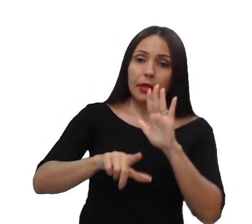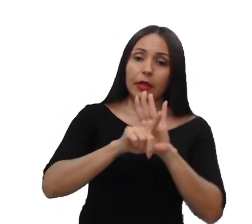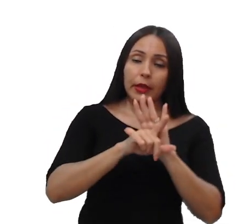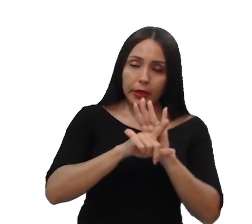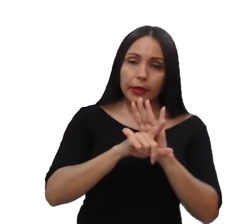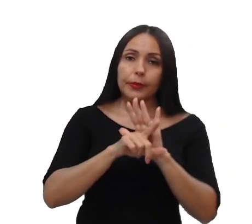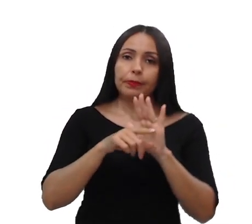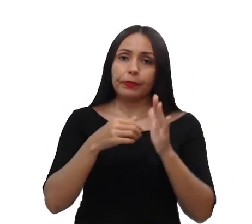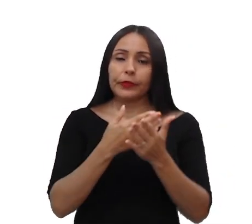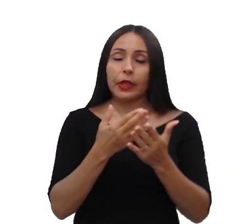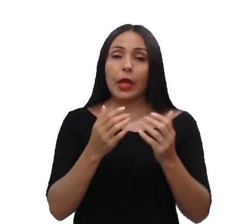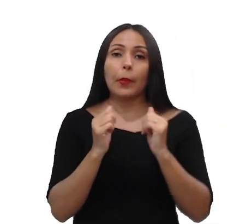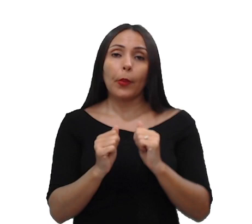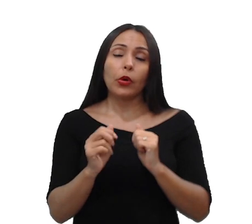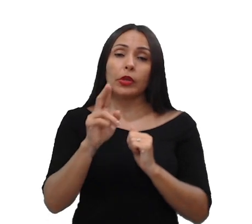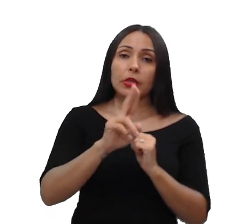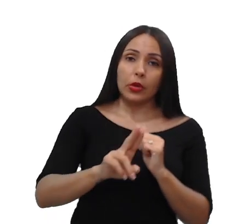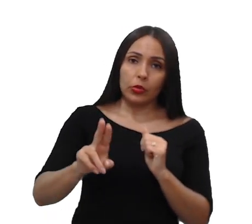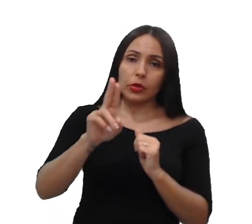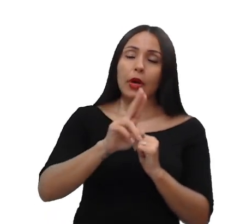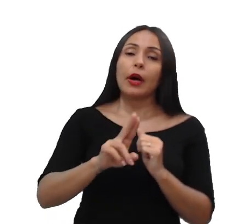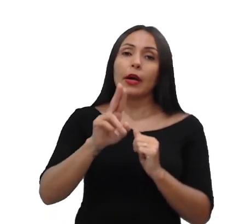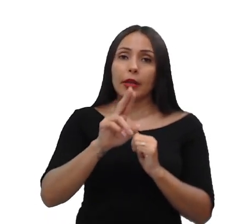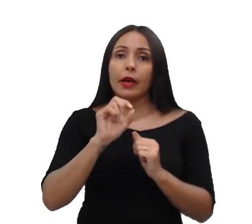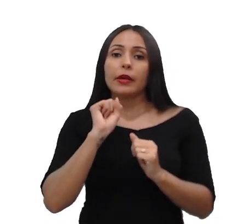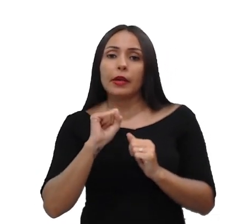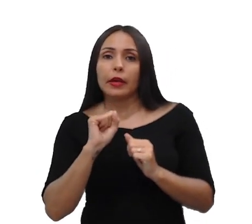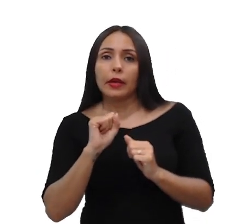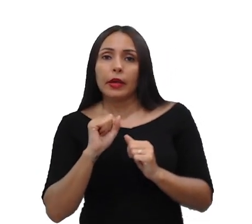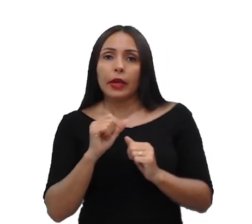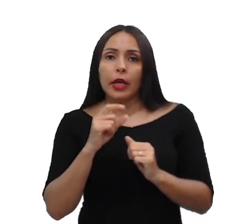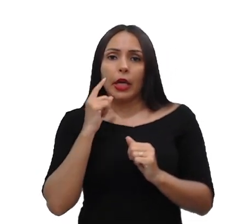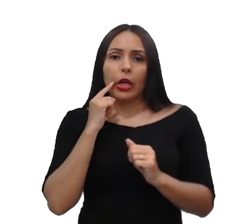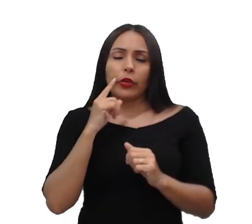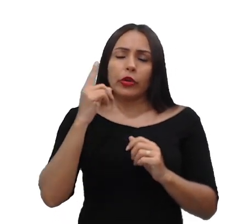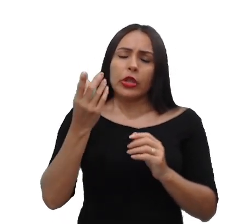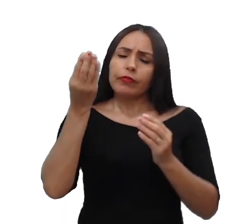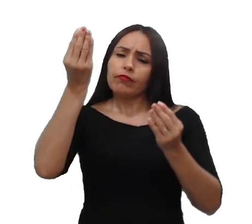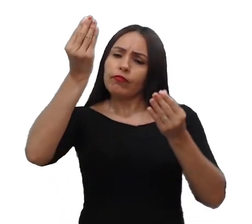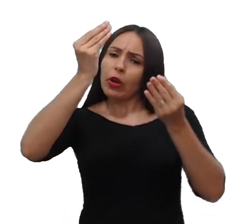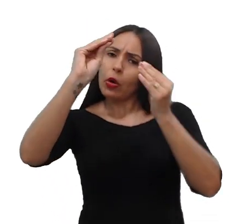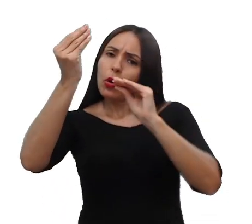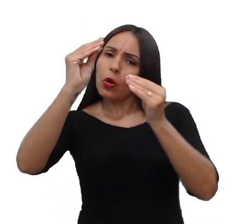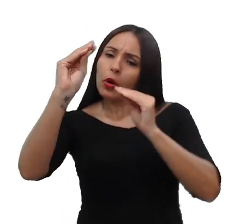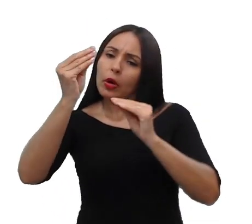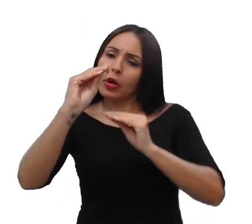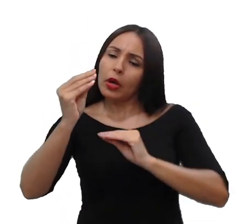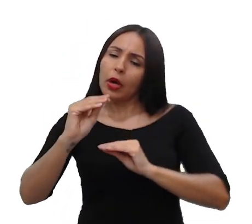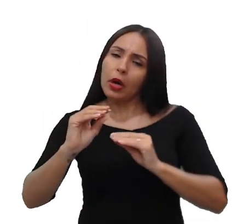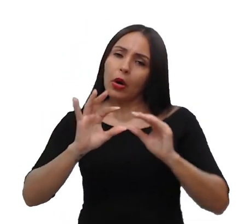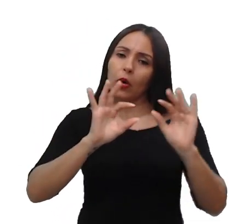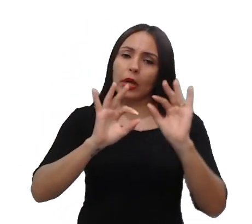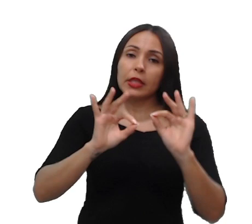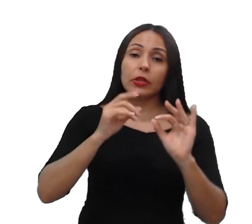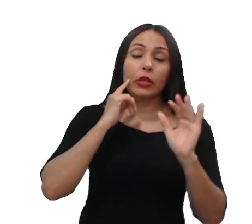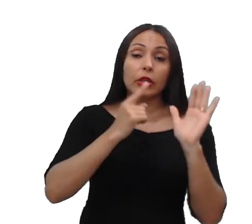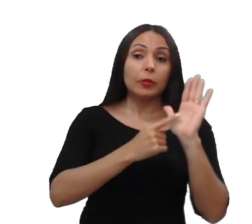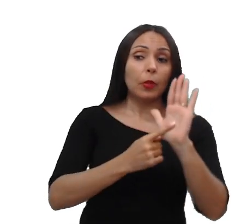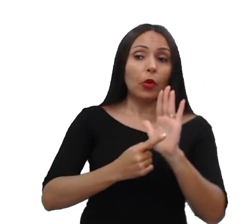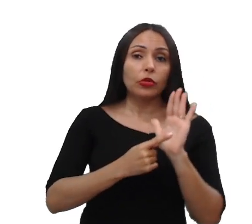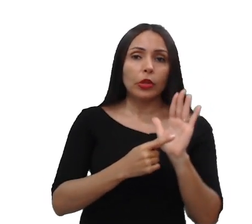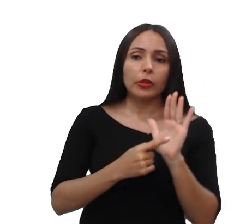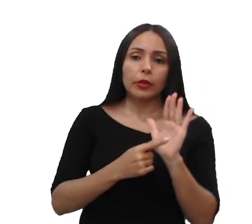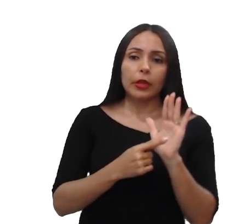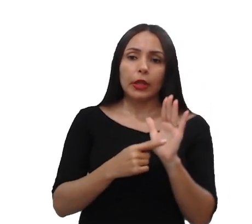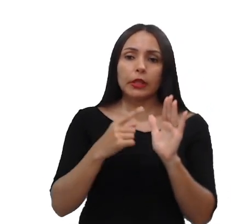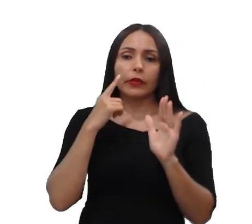Gestalt pode ser utilizada na decoração e aí você vai colocar essa composição como a gente está mostrando.